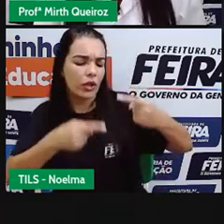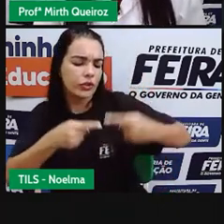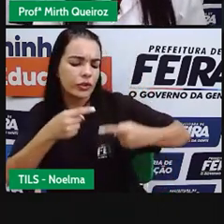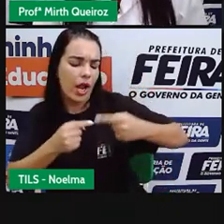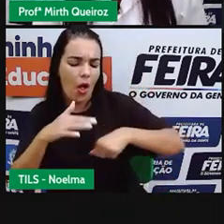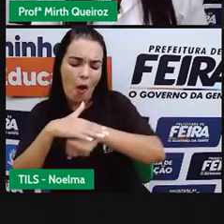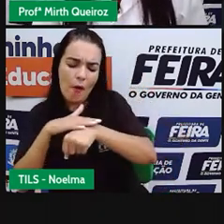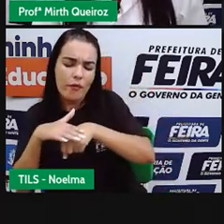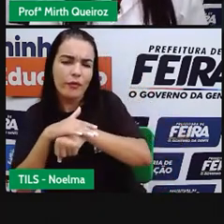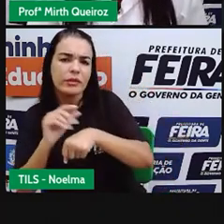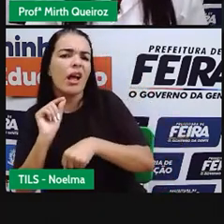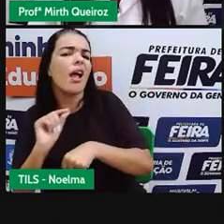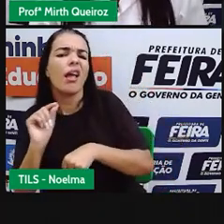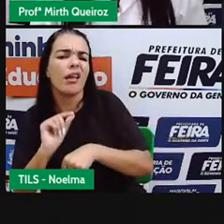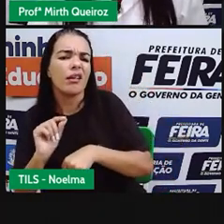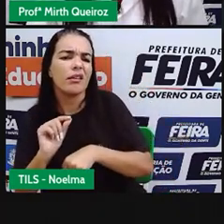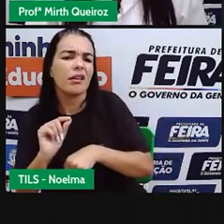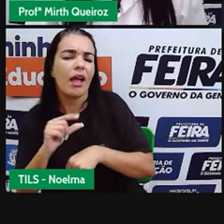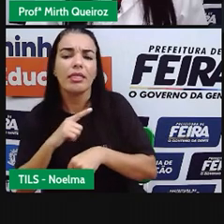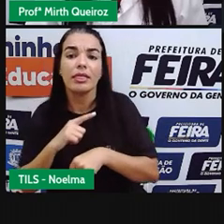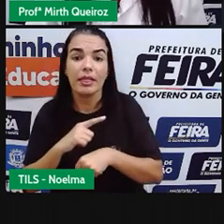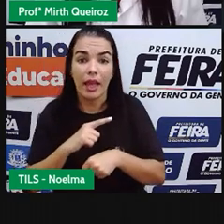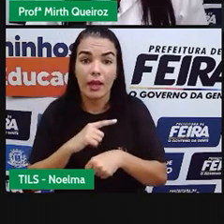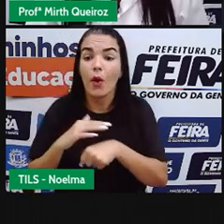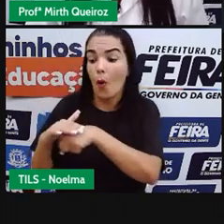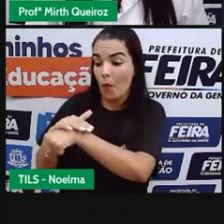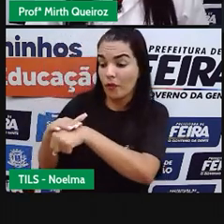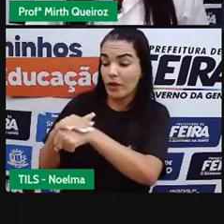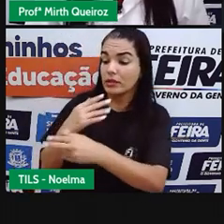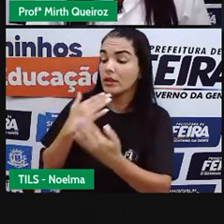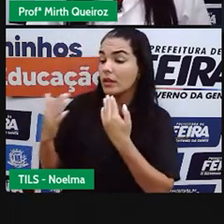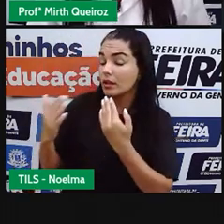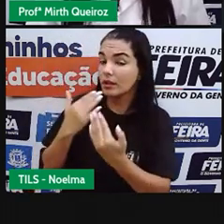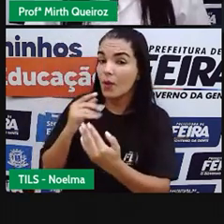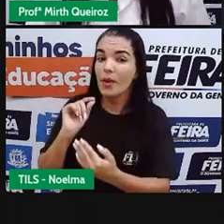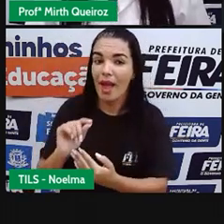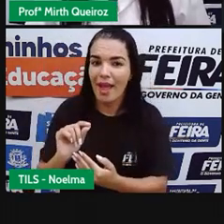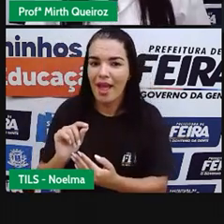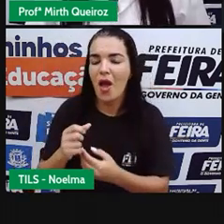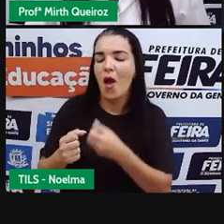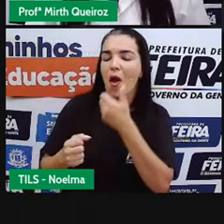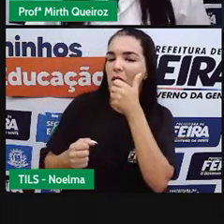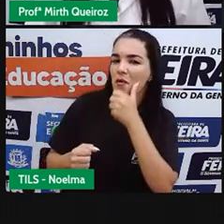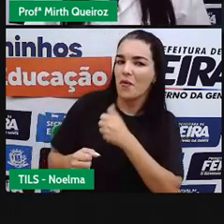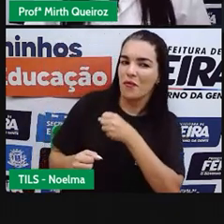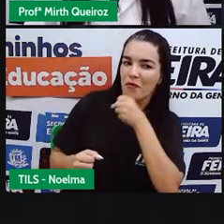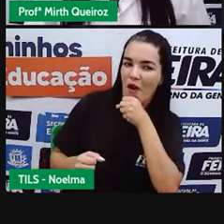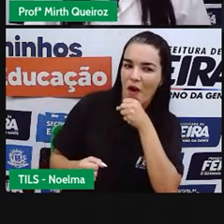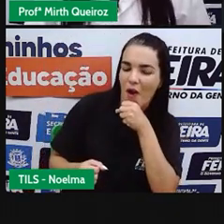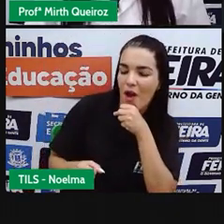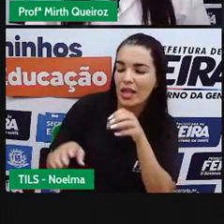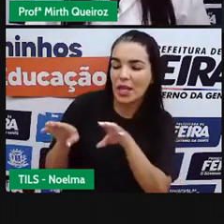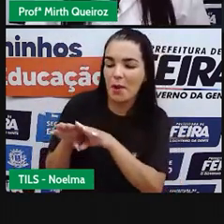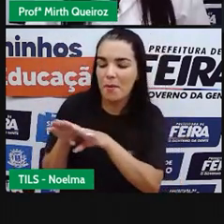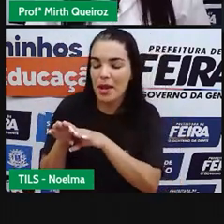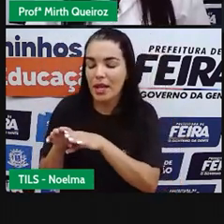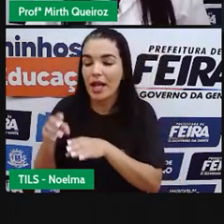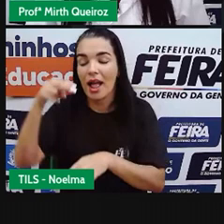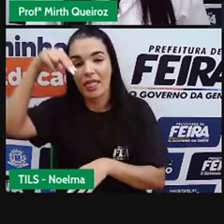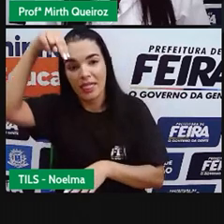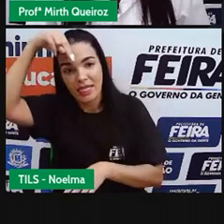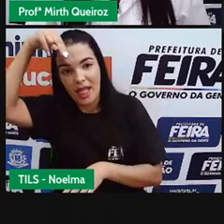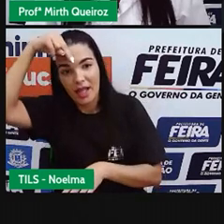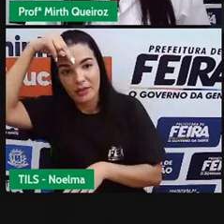texto? O texto ele demonstra um diálogo que aconteceu entre uma avó e seu neto. Qual o assunto do